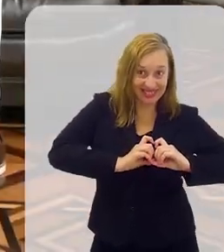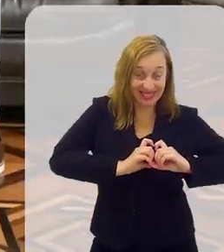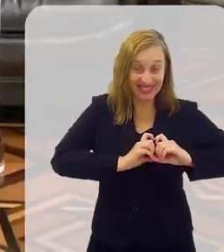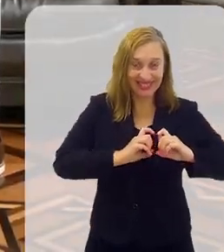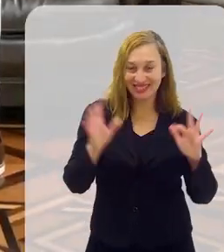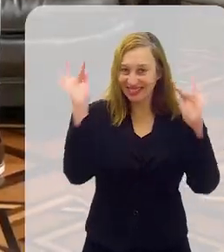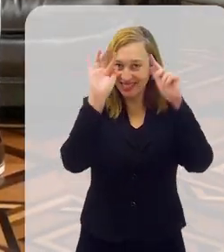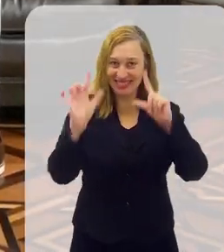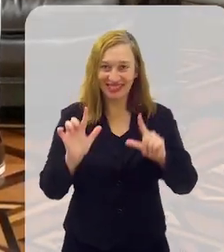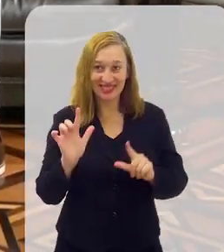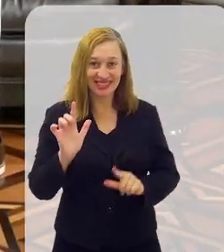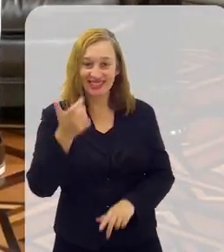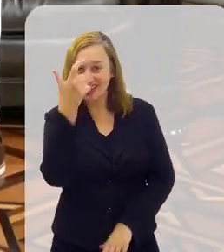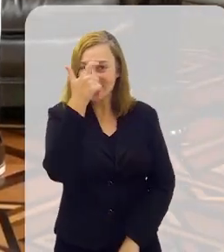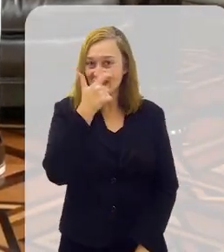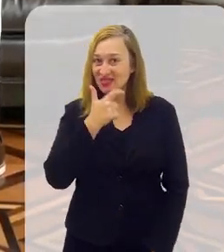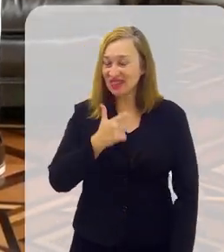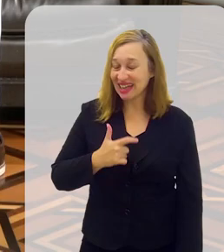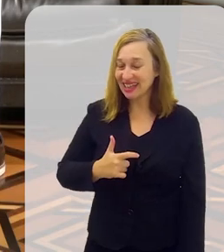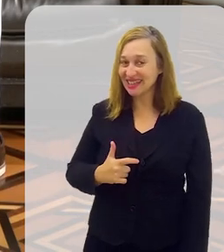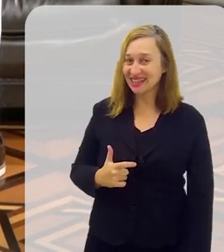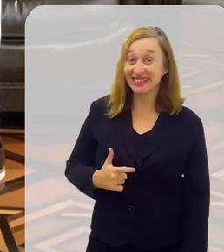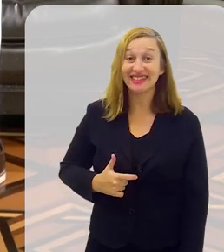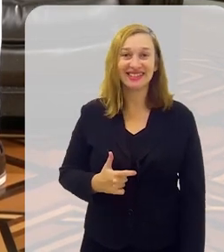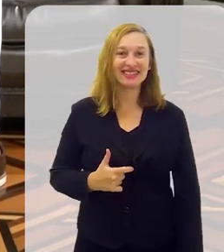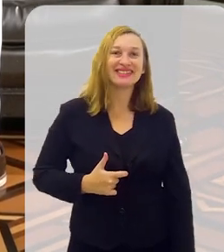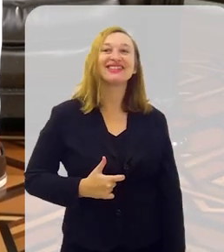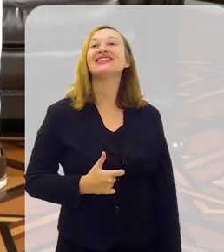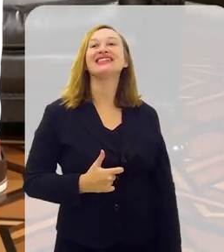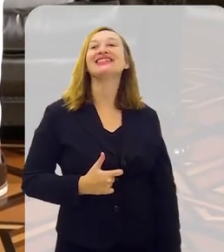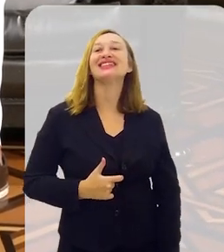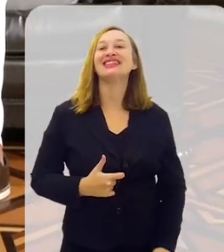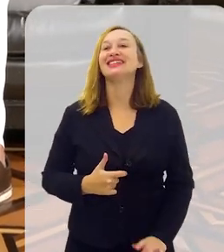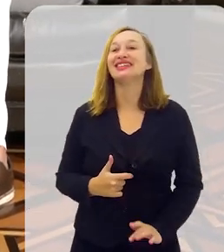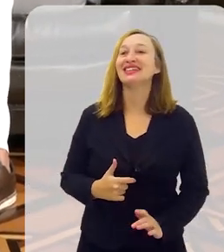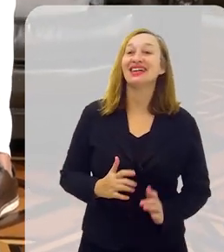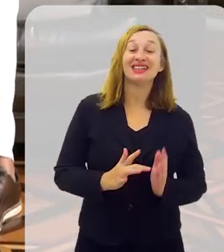feliz, Jesus está morando no meu coração.